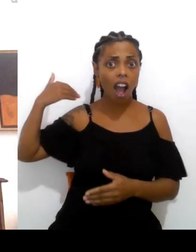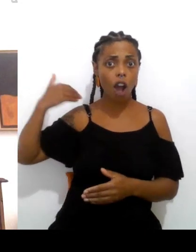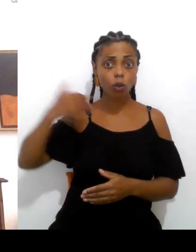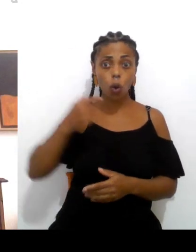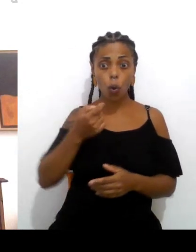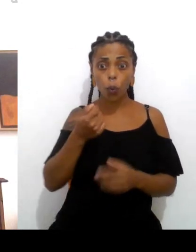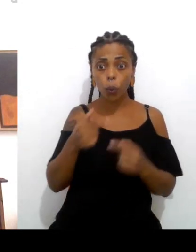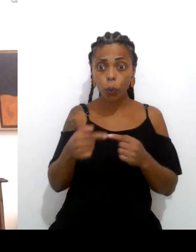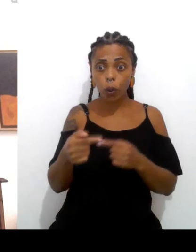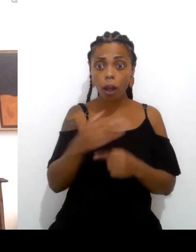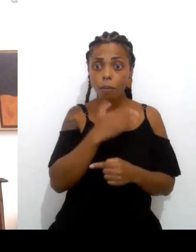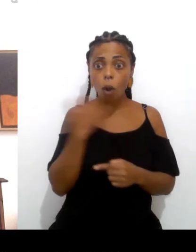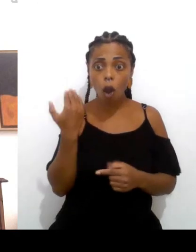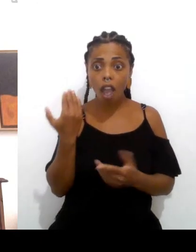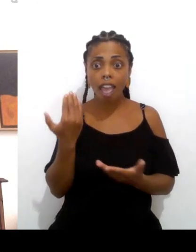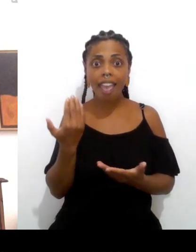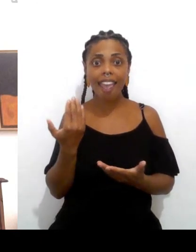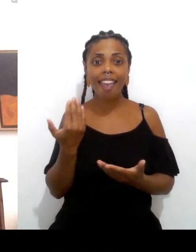falecimento